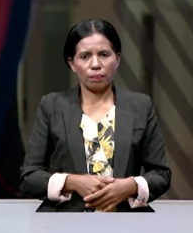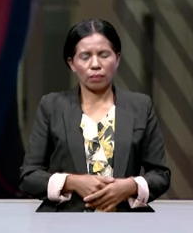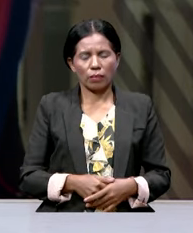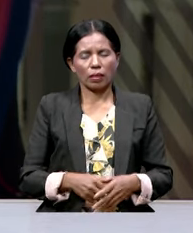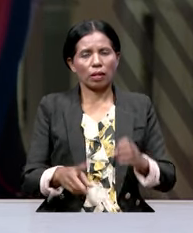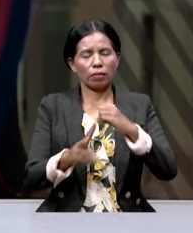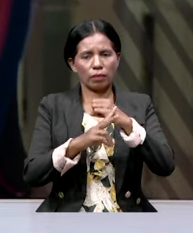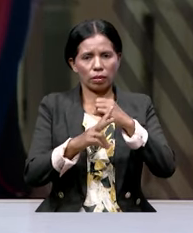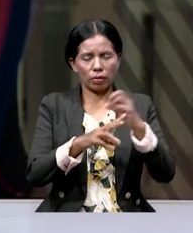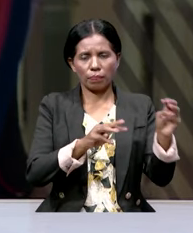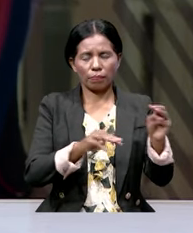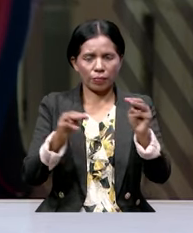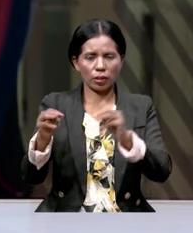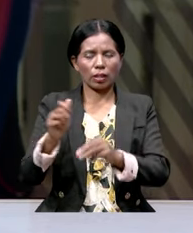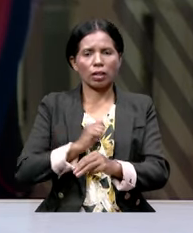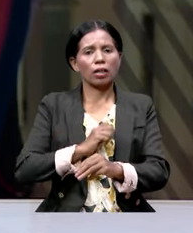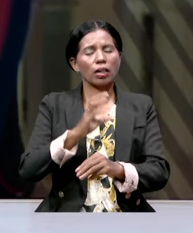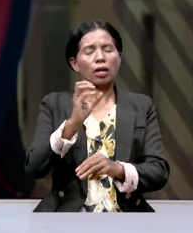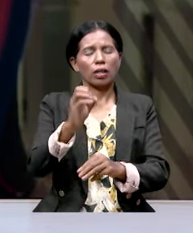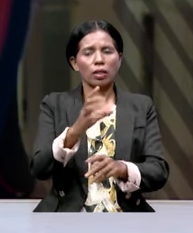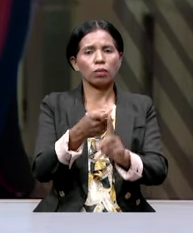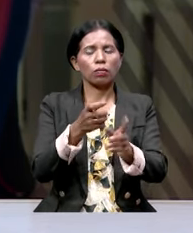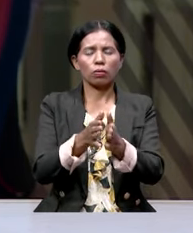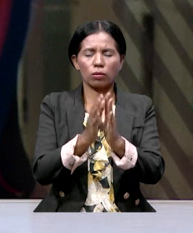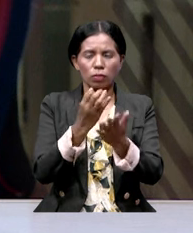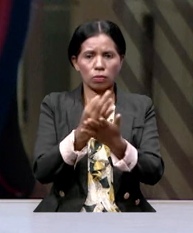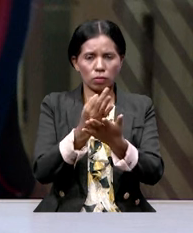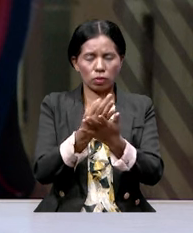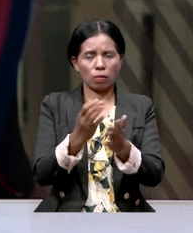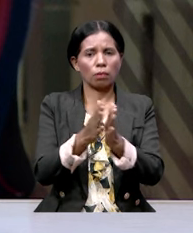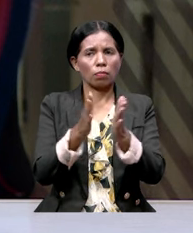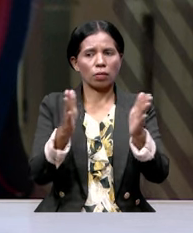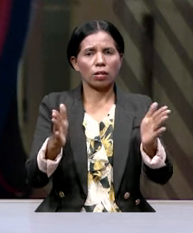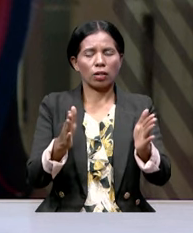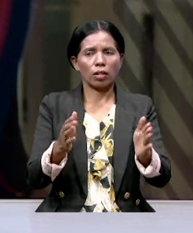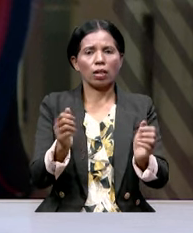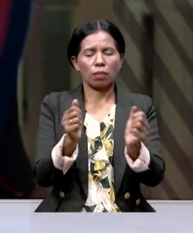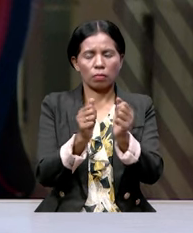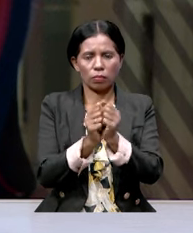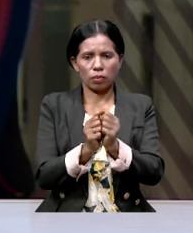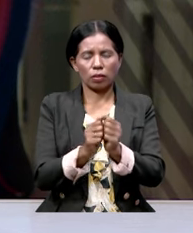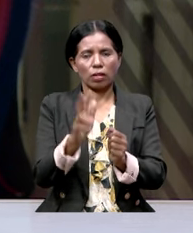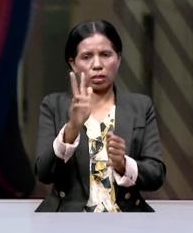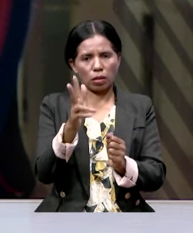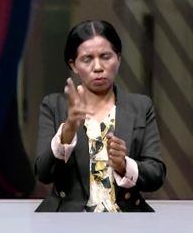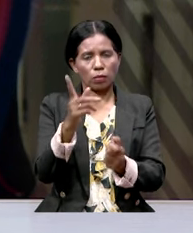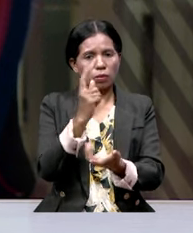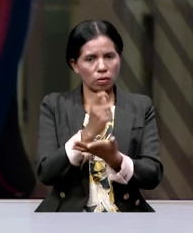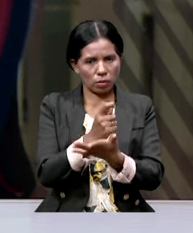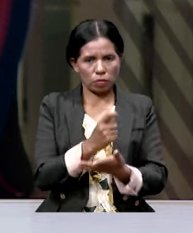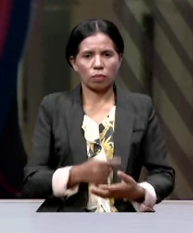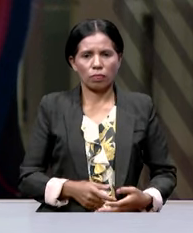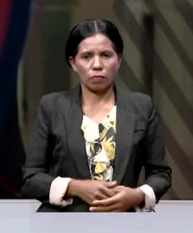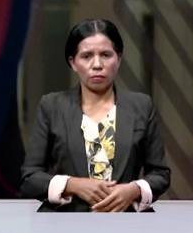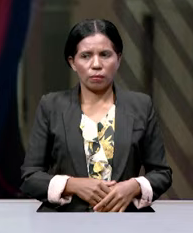Vítima evicção balon e reitera claran, russo indemnização ba Estado, montante quase rihun tolonolo.